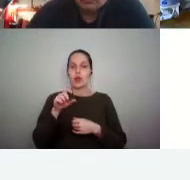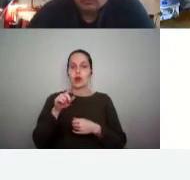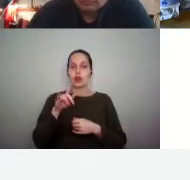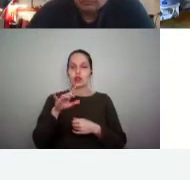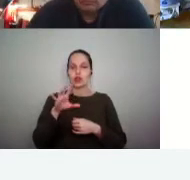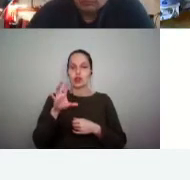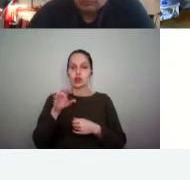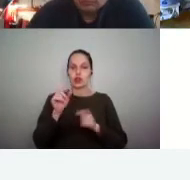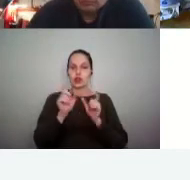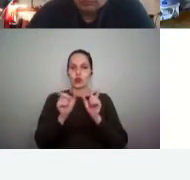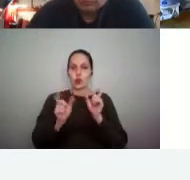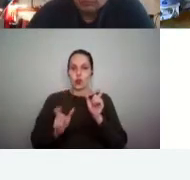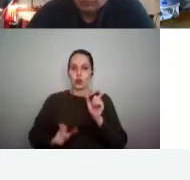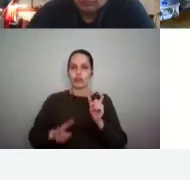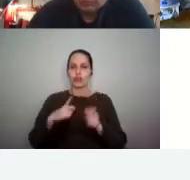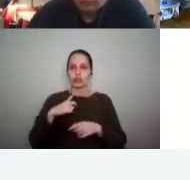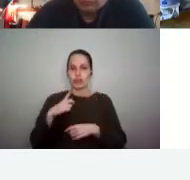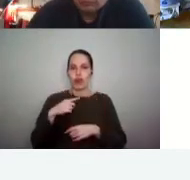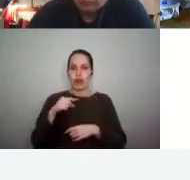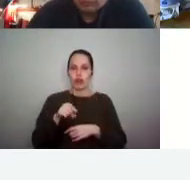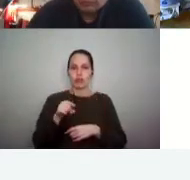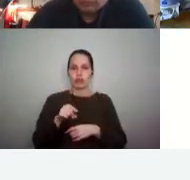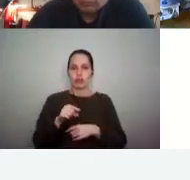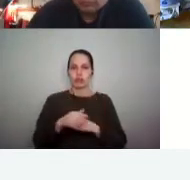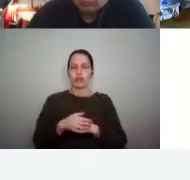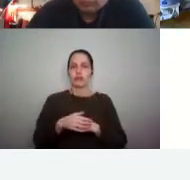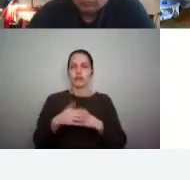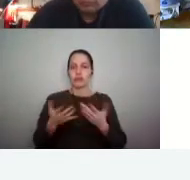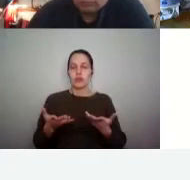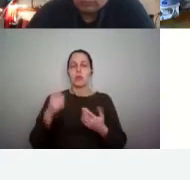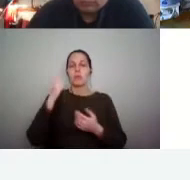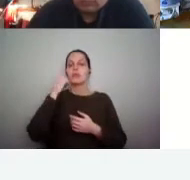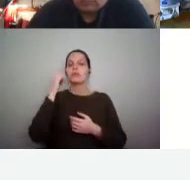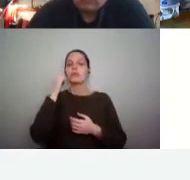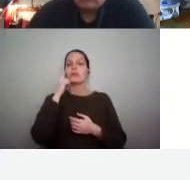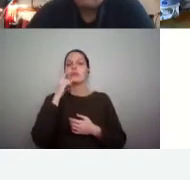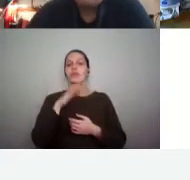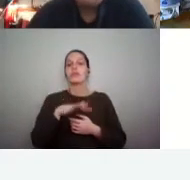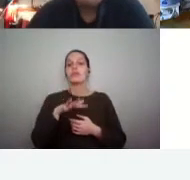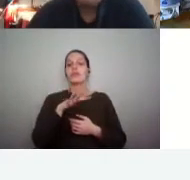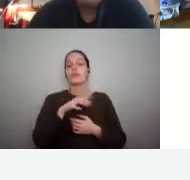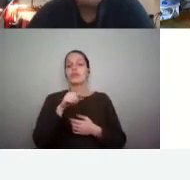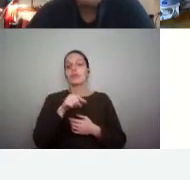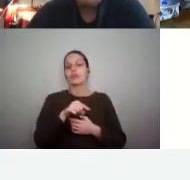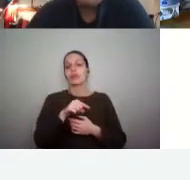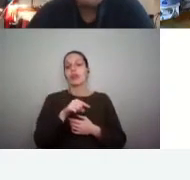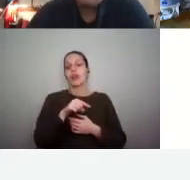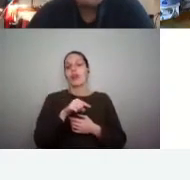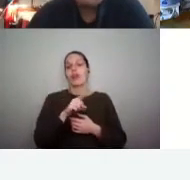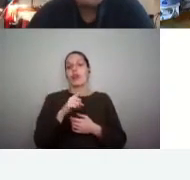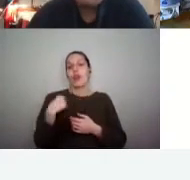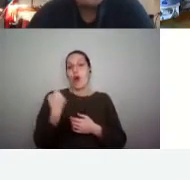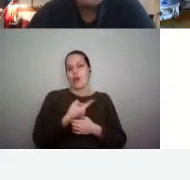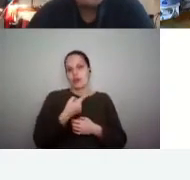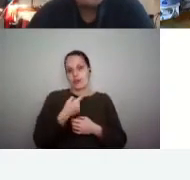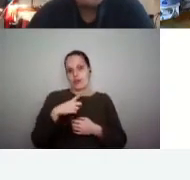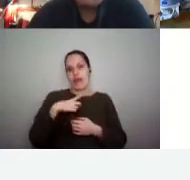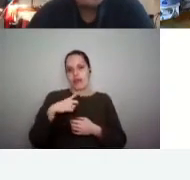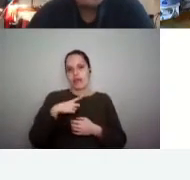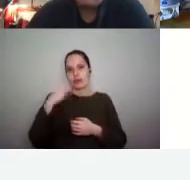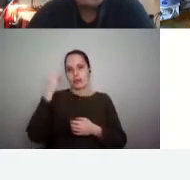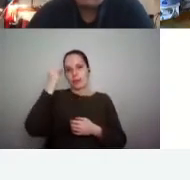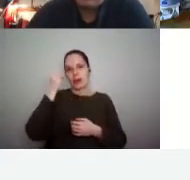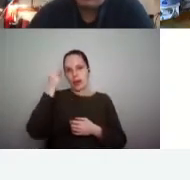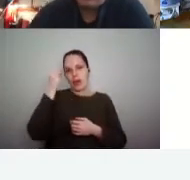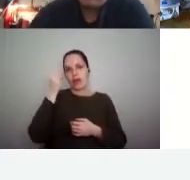produziu essa forma de educação da qual nós somos frutos, né, mesmo os mais novos, como vocês, mas que muitas